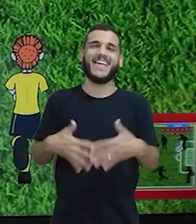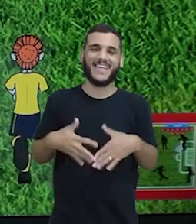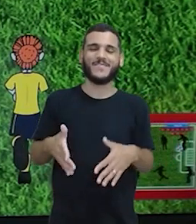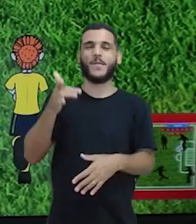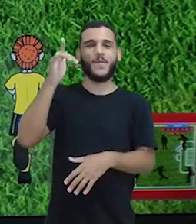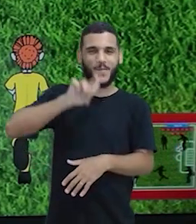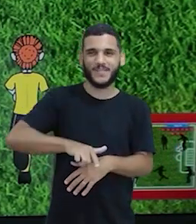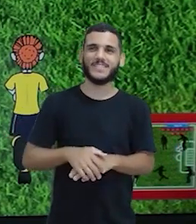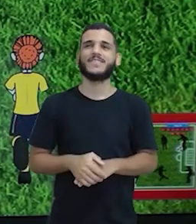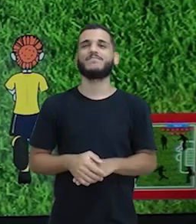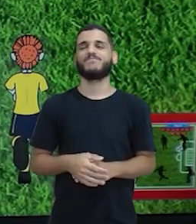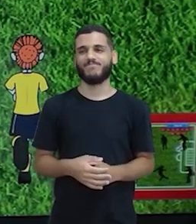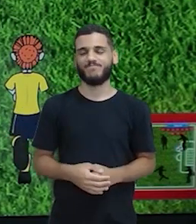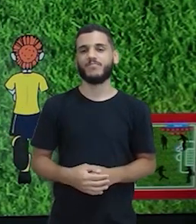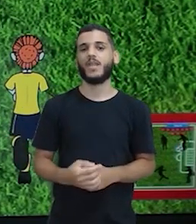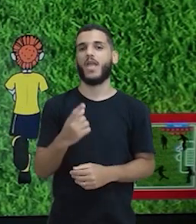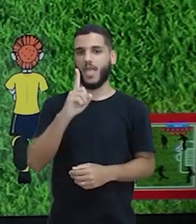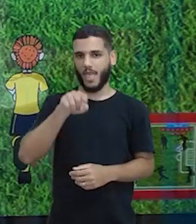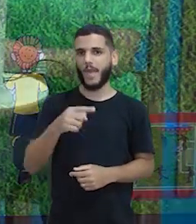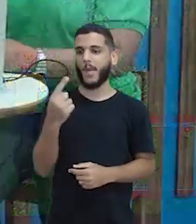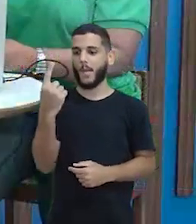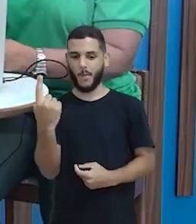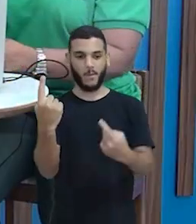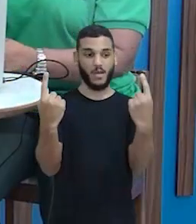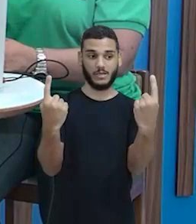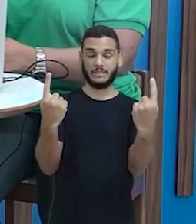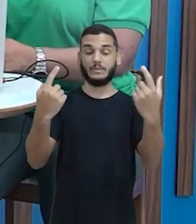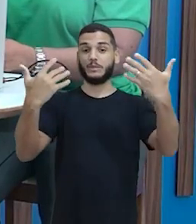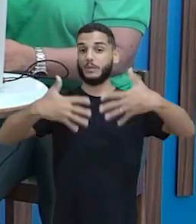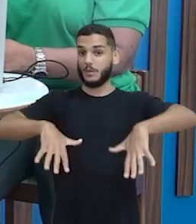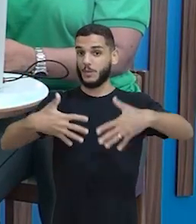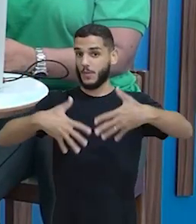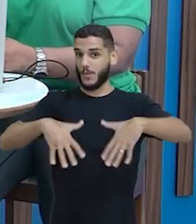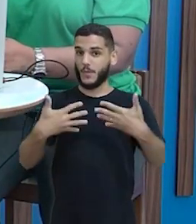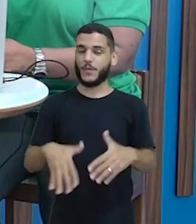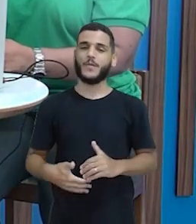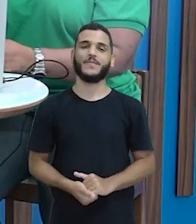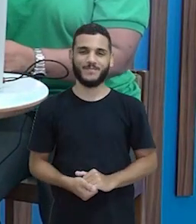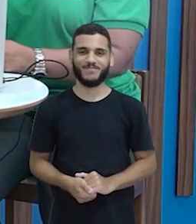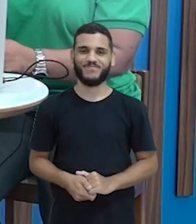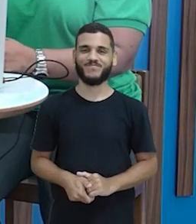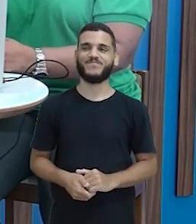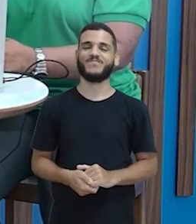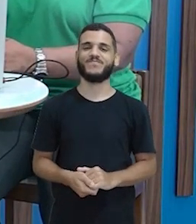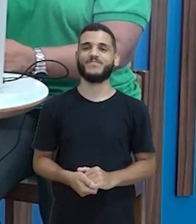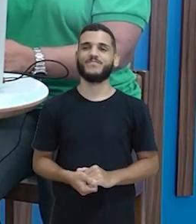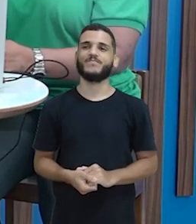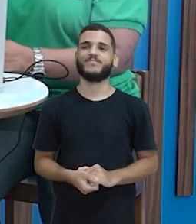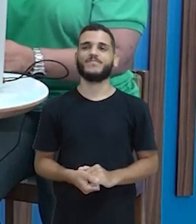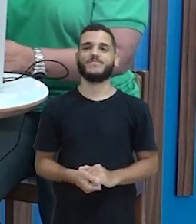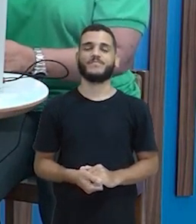Eita quer dizer que está um a um jogo Professora Marta nesse momento tá show de bola hein bora ver agora